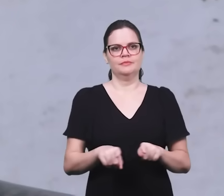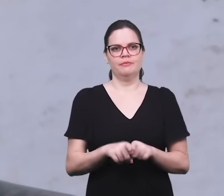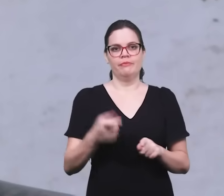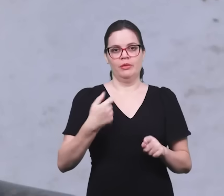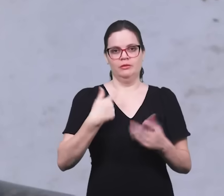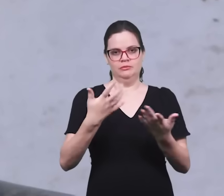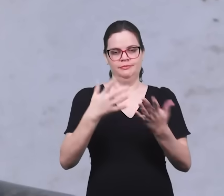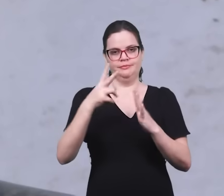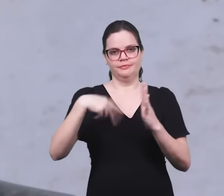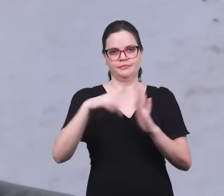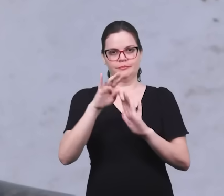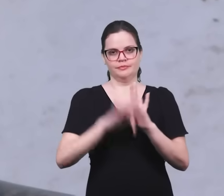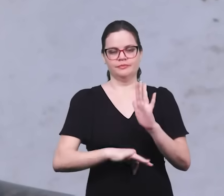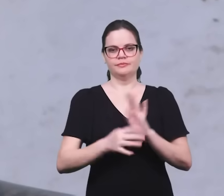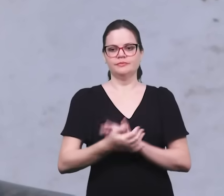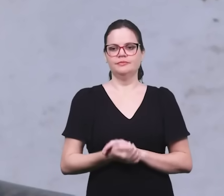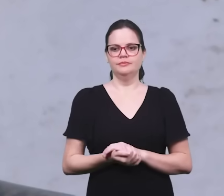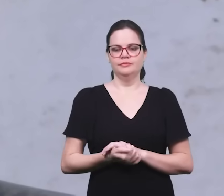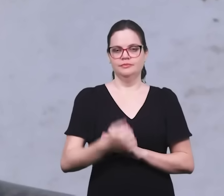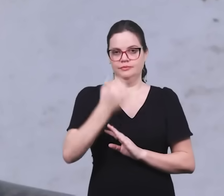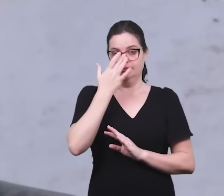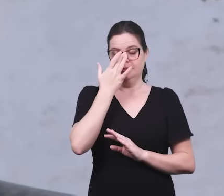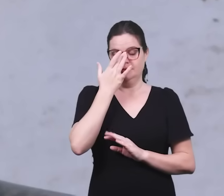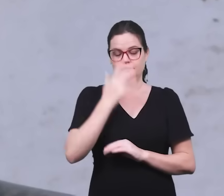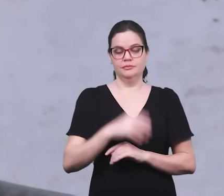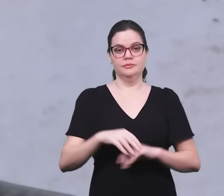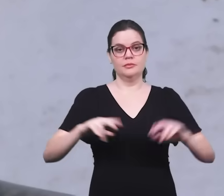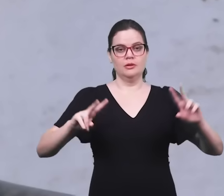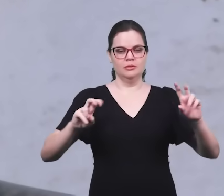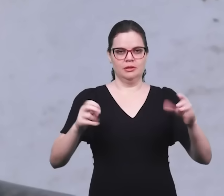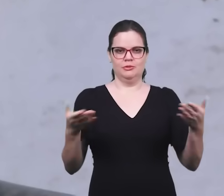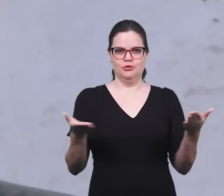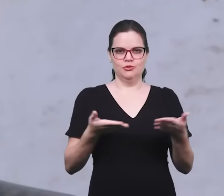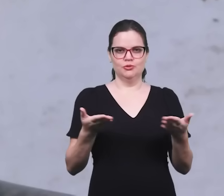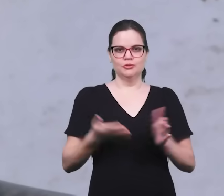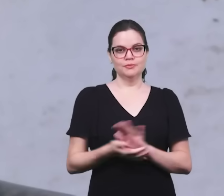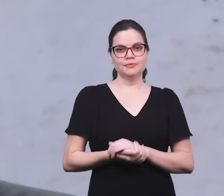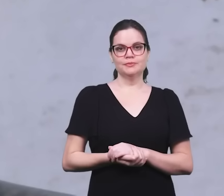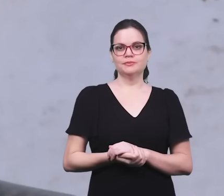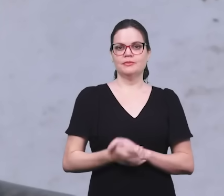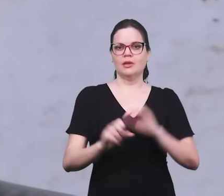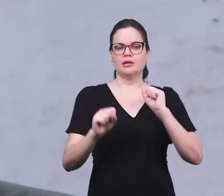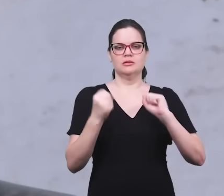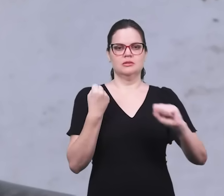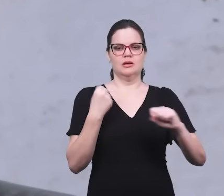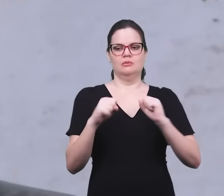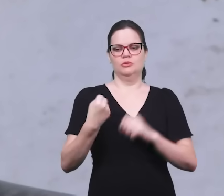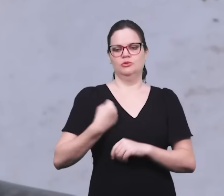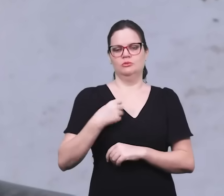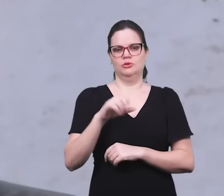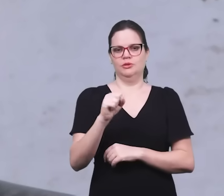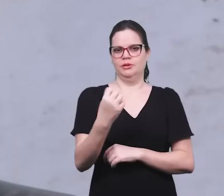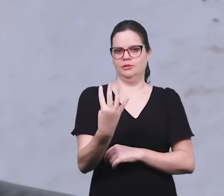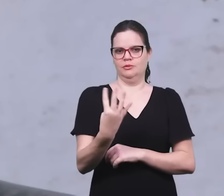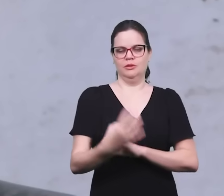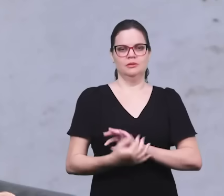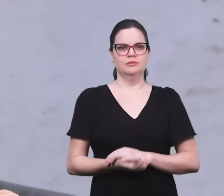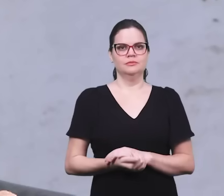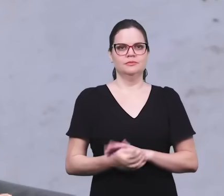aqui ler o texto que vai ser o tema hoje abordado aqui, que está em Salmo